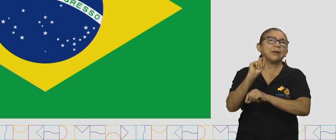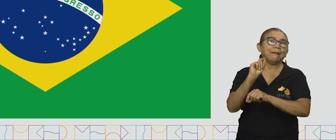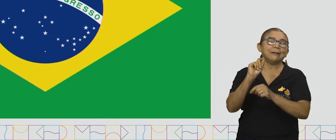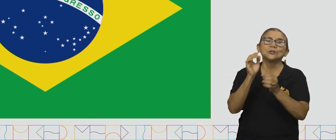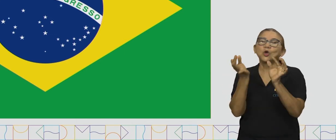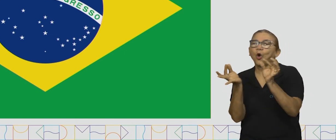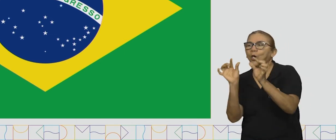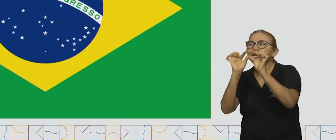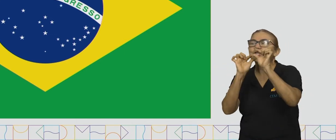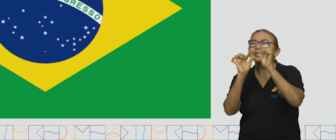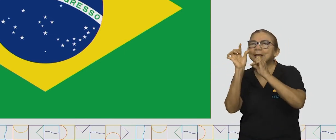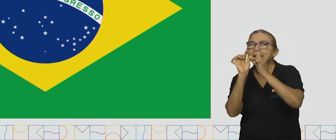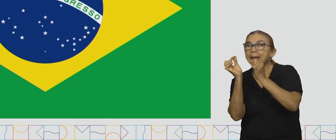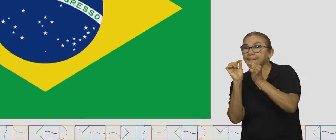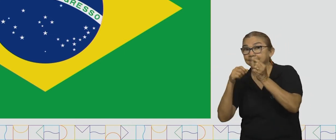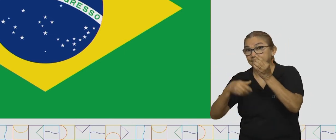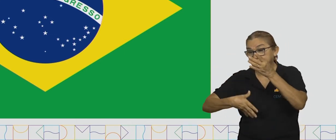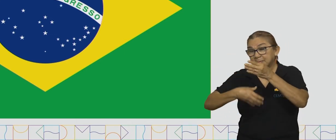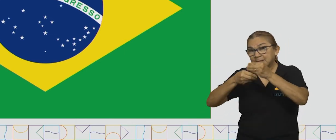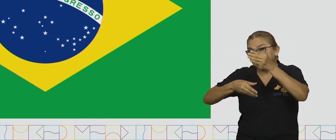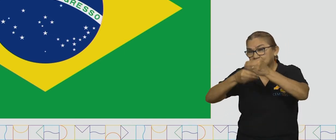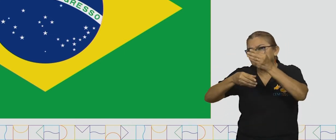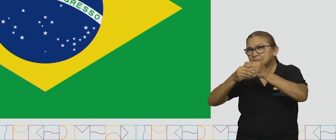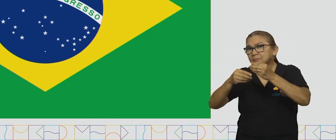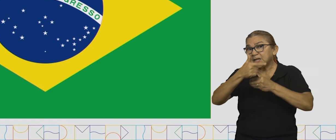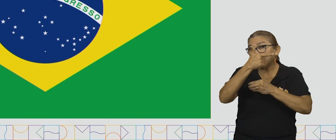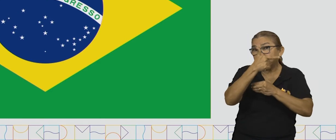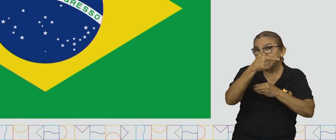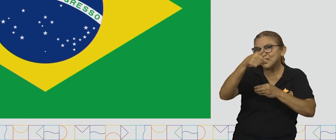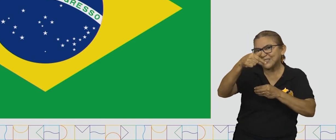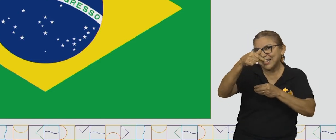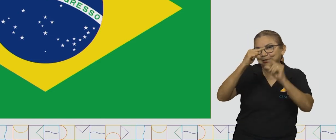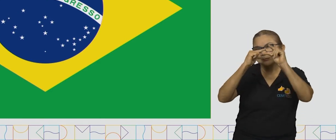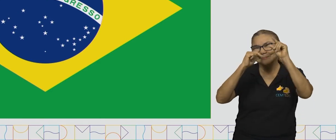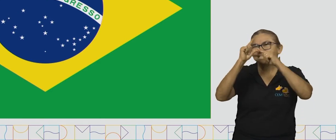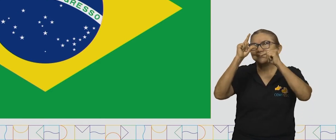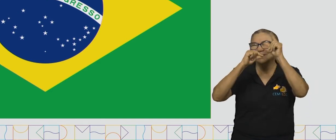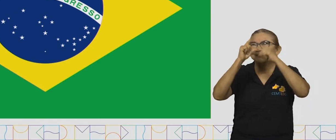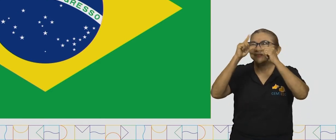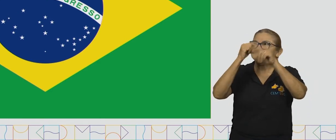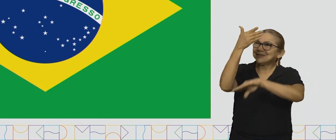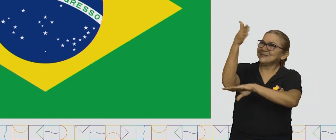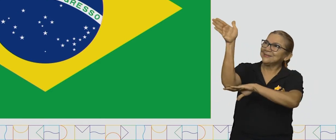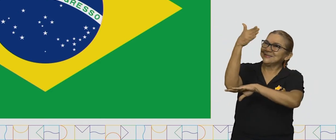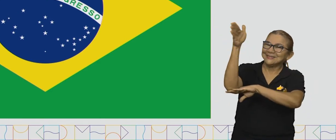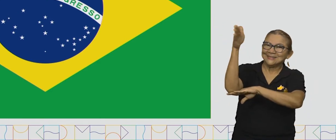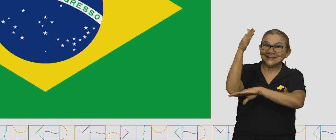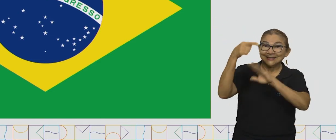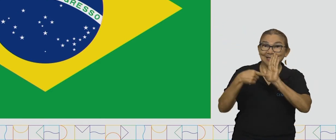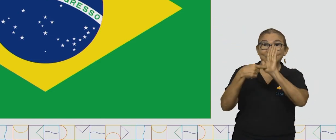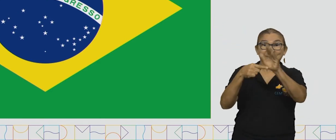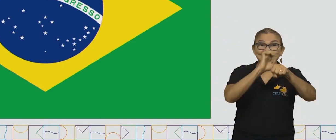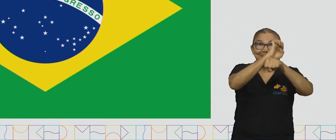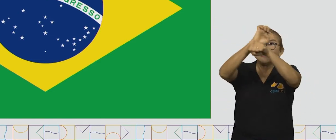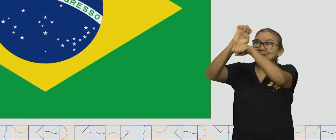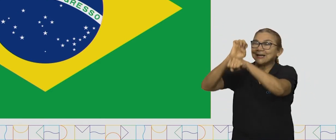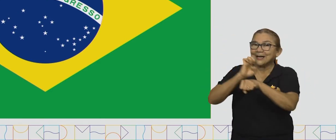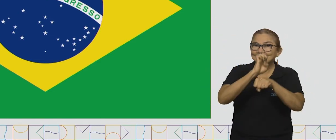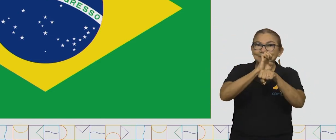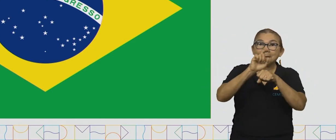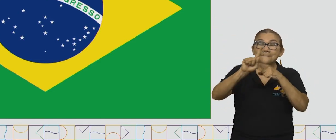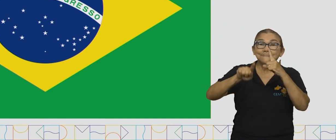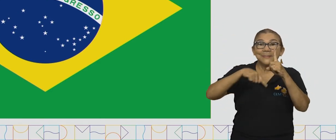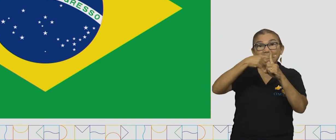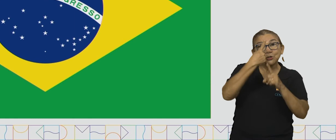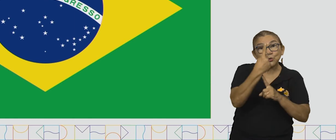estrelas. Oficialmente, hoje, nossa bandeira tem 27 estrelas, representando os nossos 26 estados,